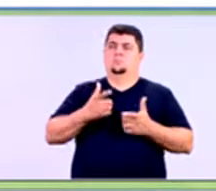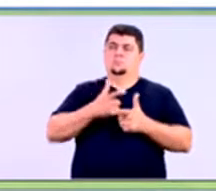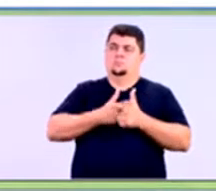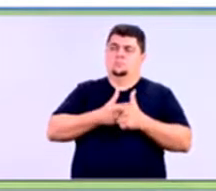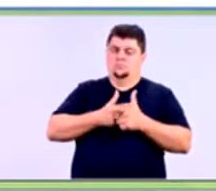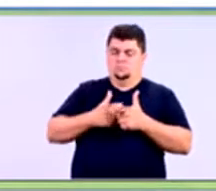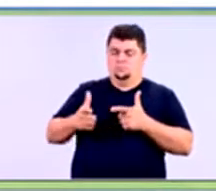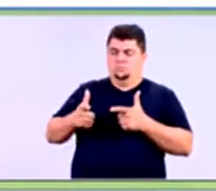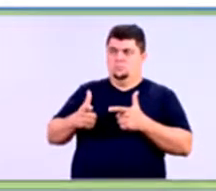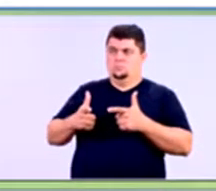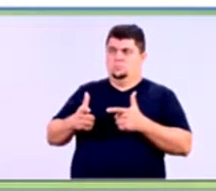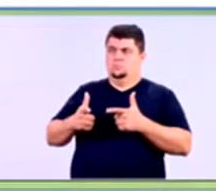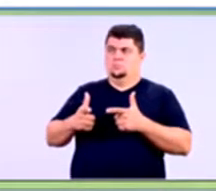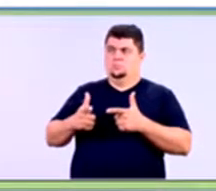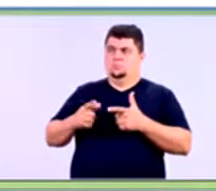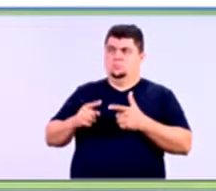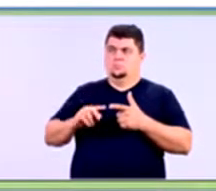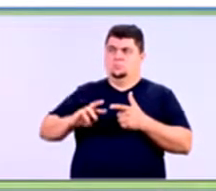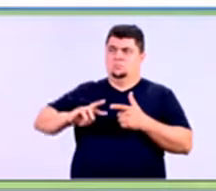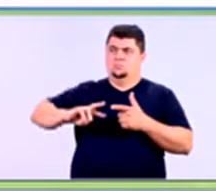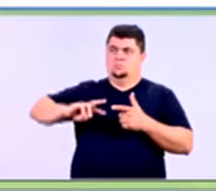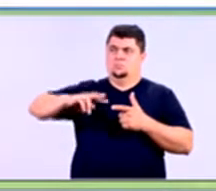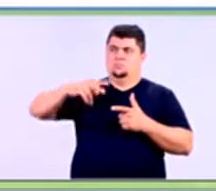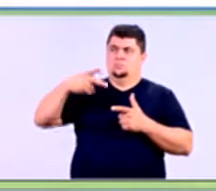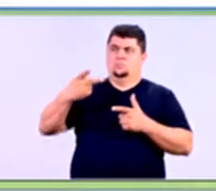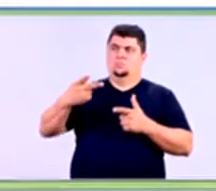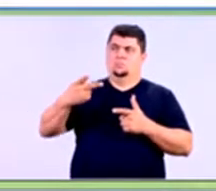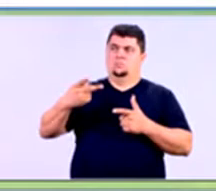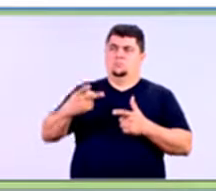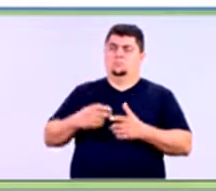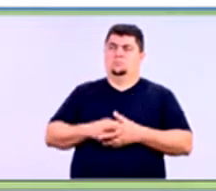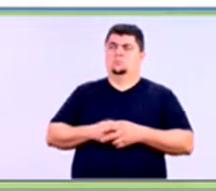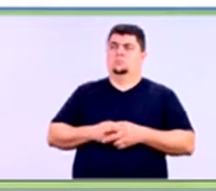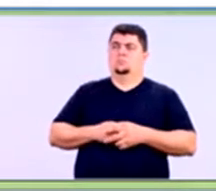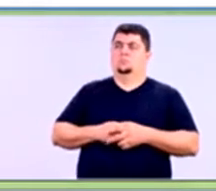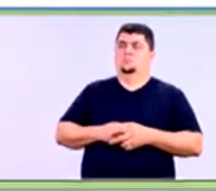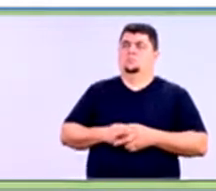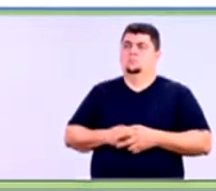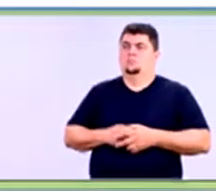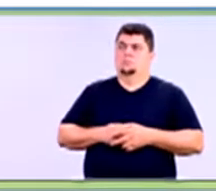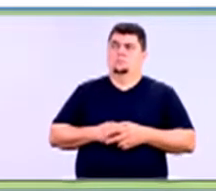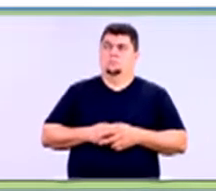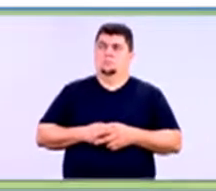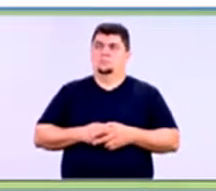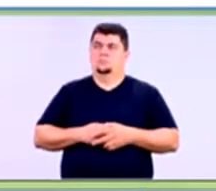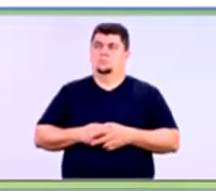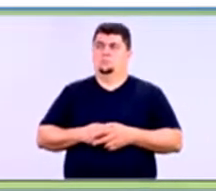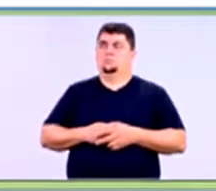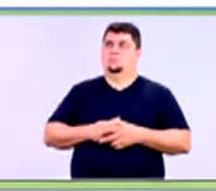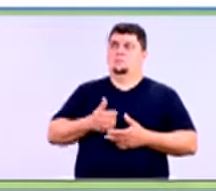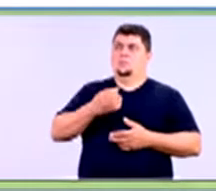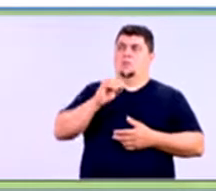dividir o valor de cima pelo valor de baixo, que vai resultar em